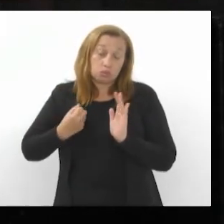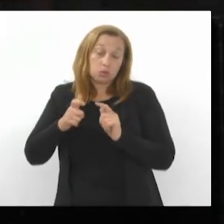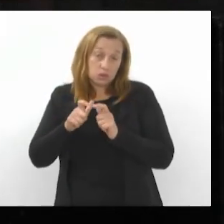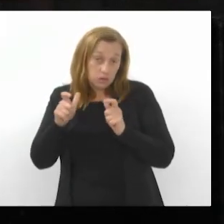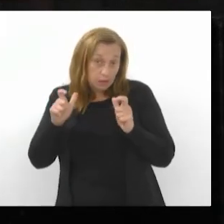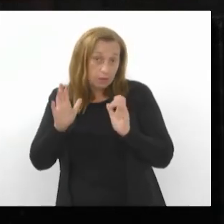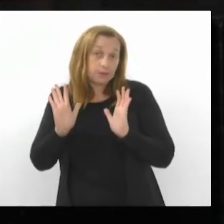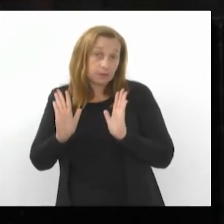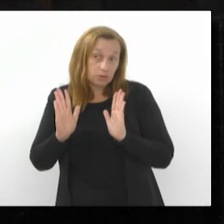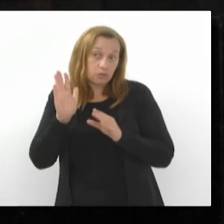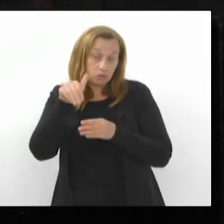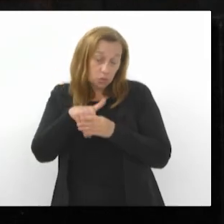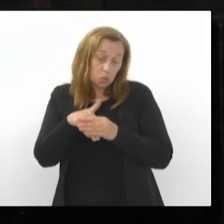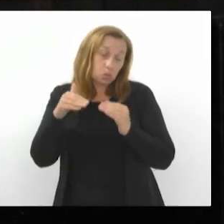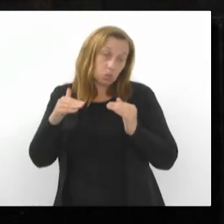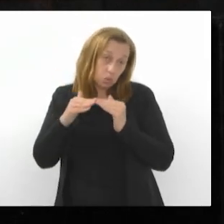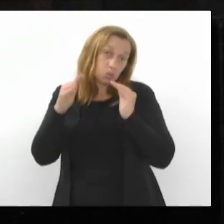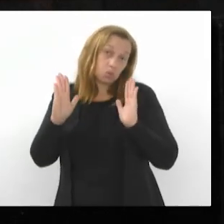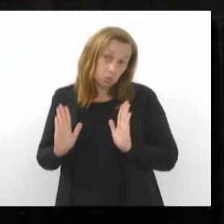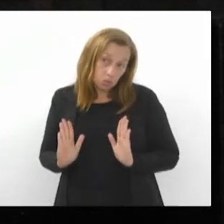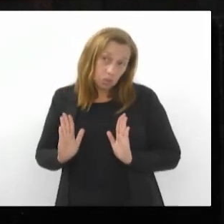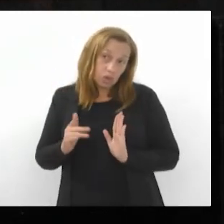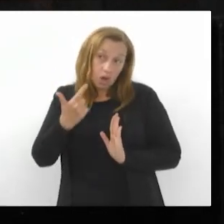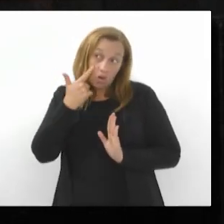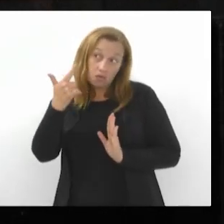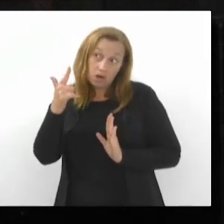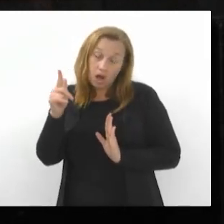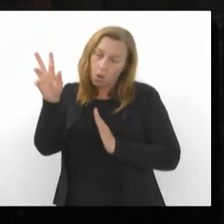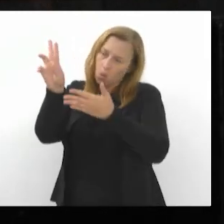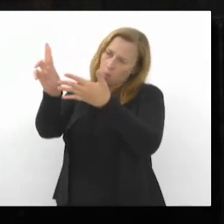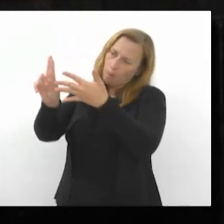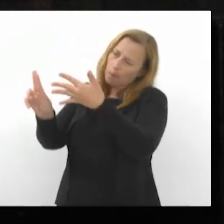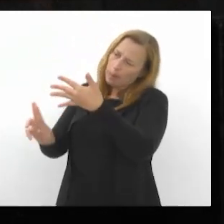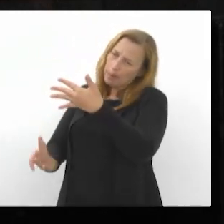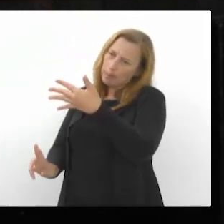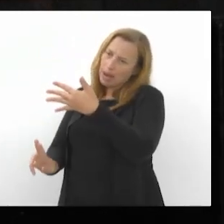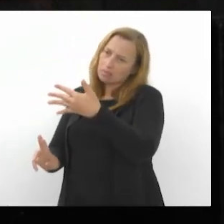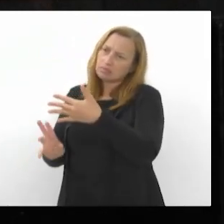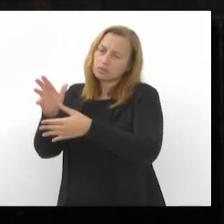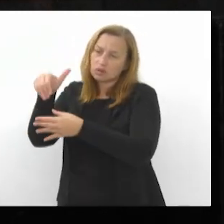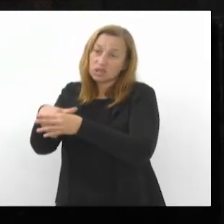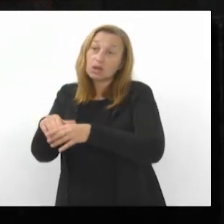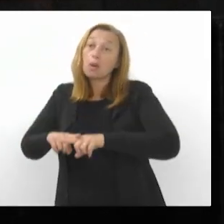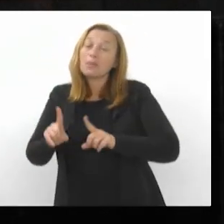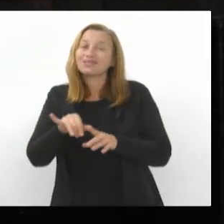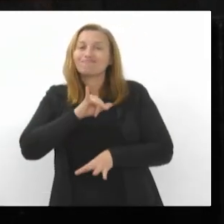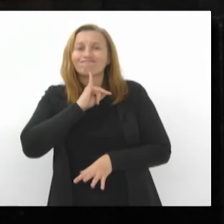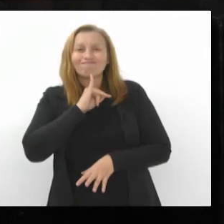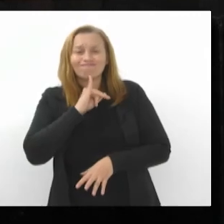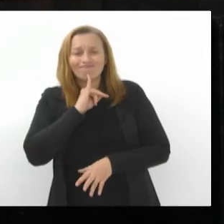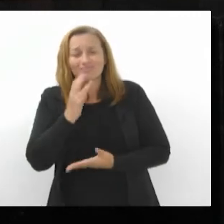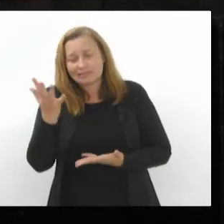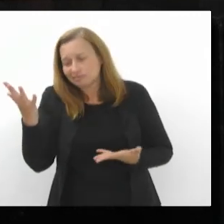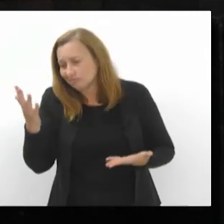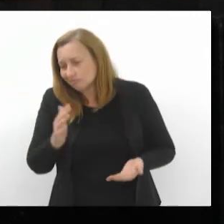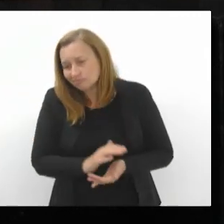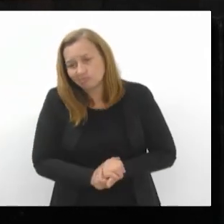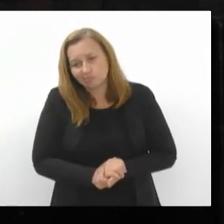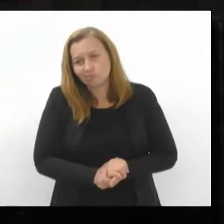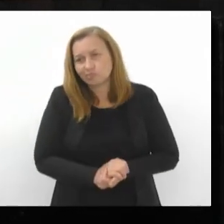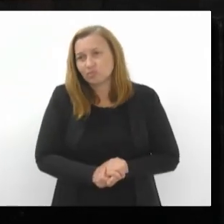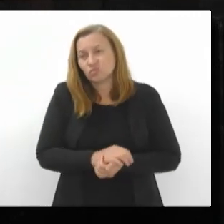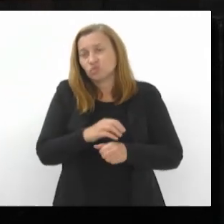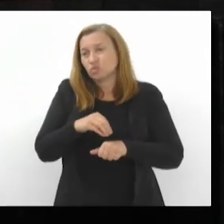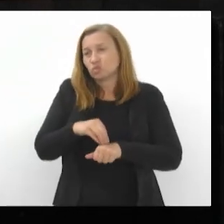expressivo, votou a favor, que eu vi lá a listagem de votação, mas, infelizmente, o destaque